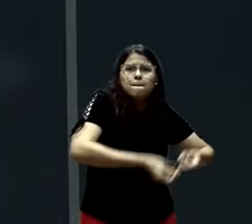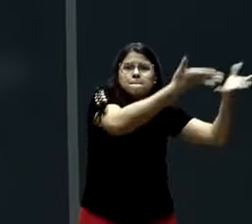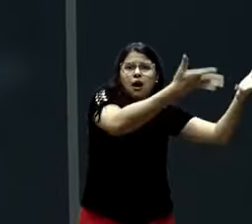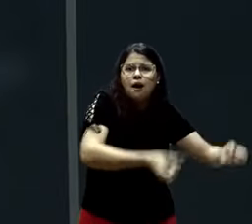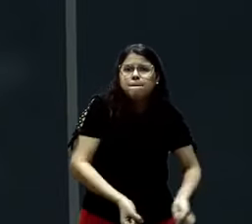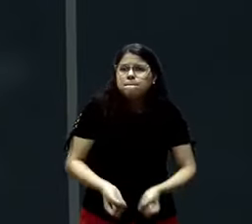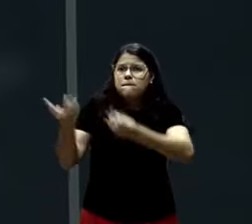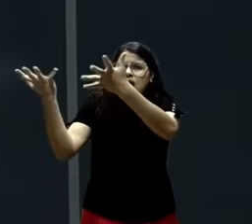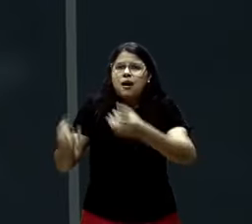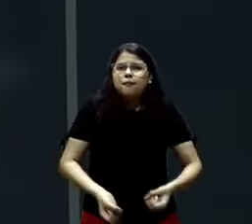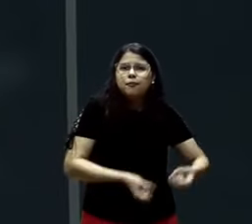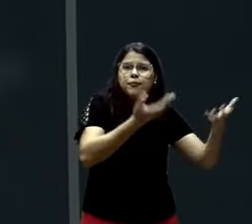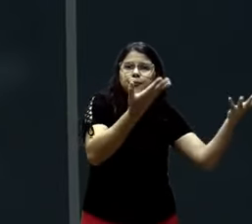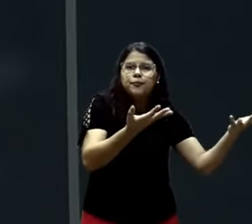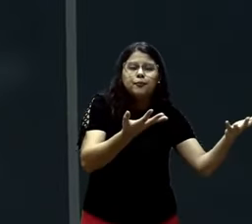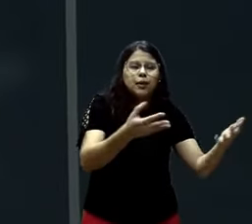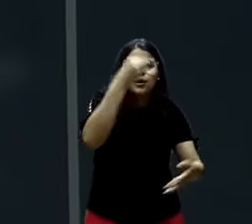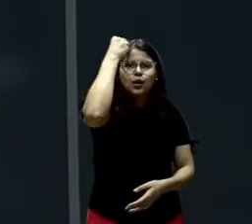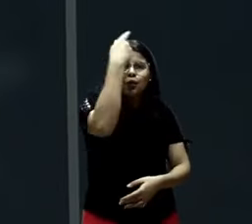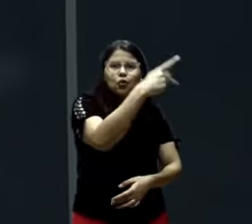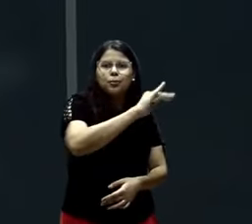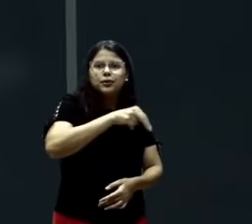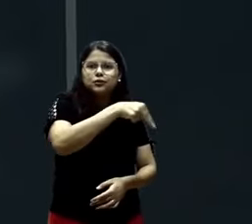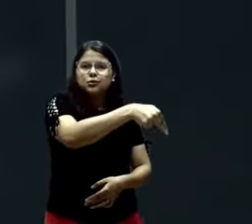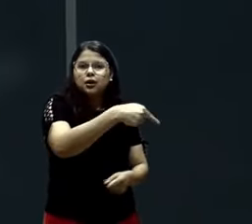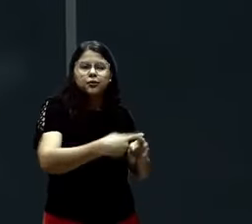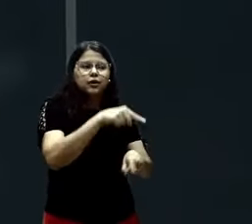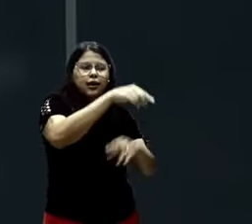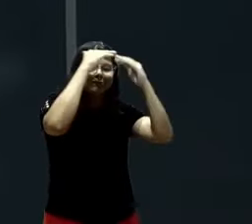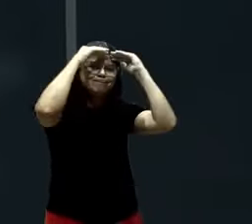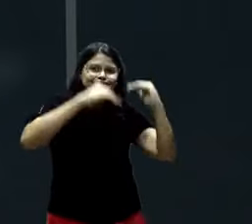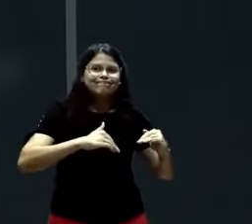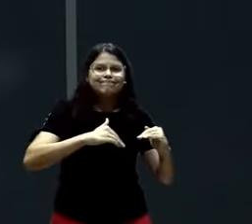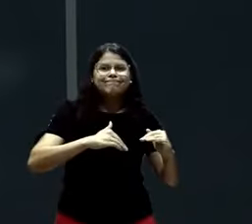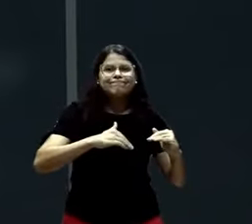estava fora do propósito, porque estava fora da direção de Deus.